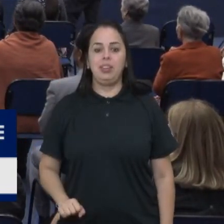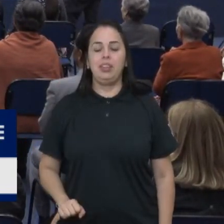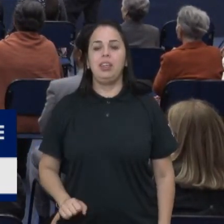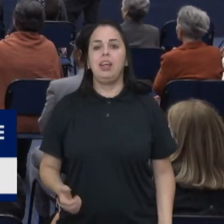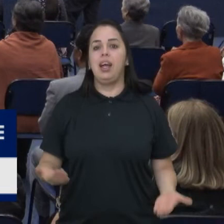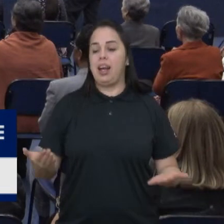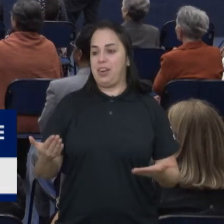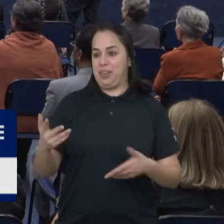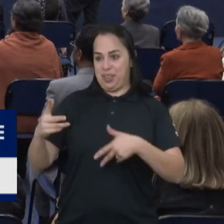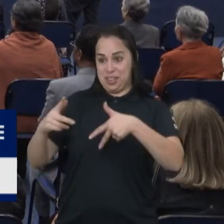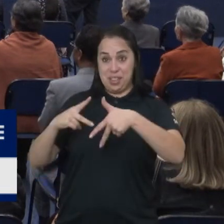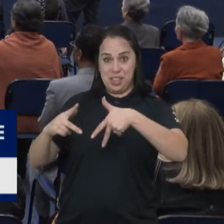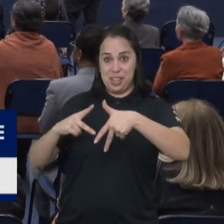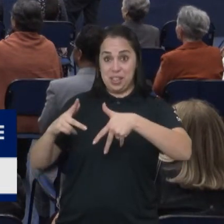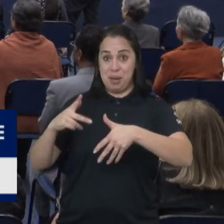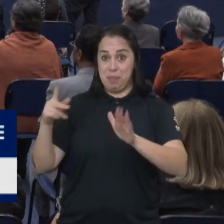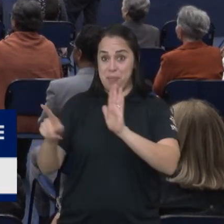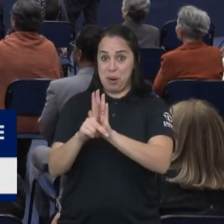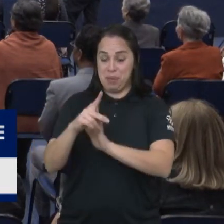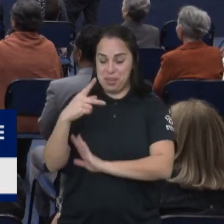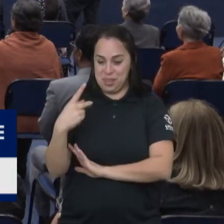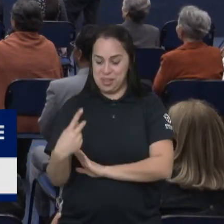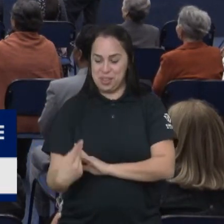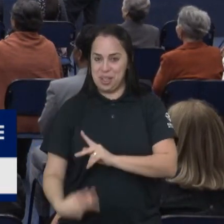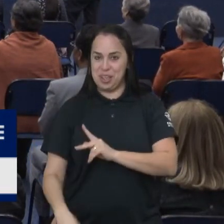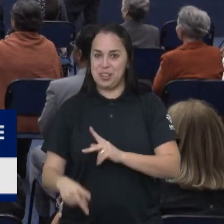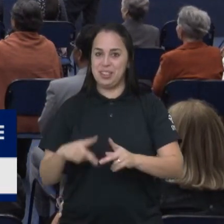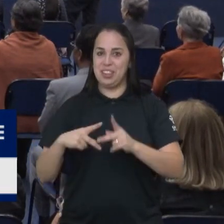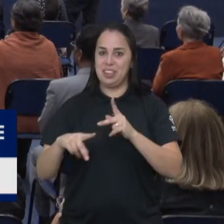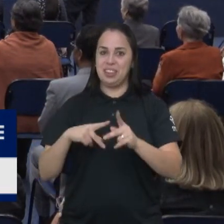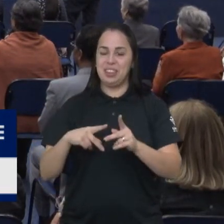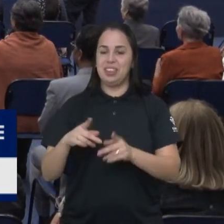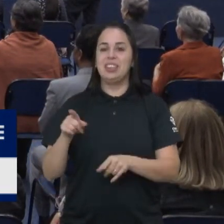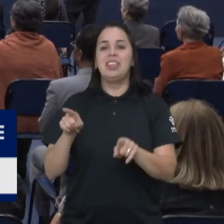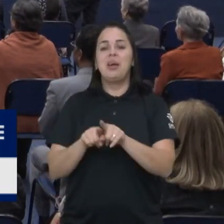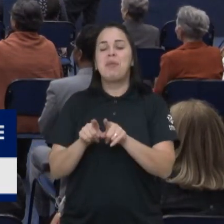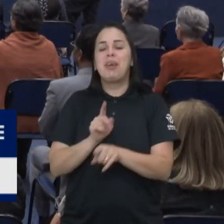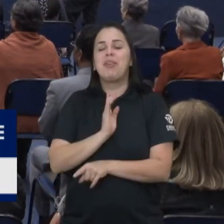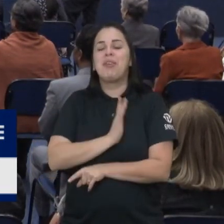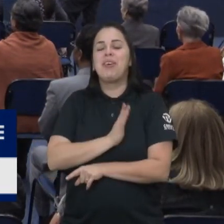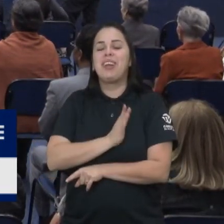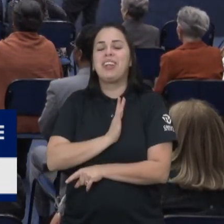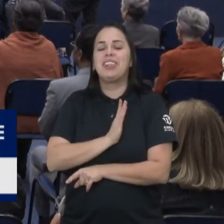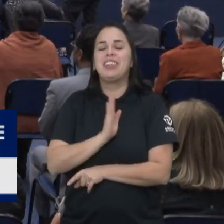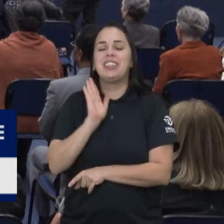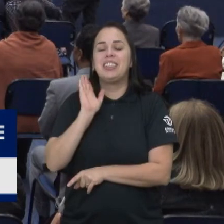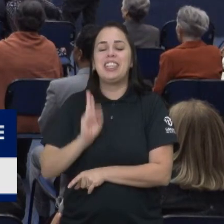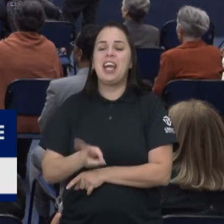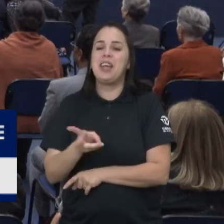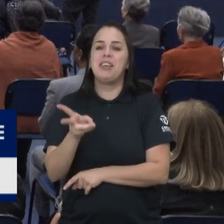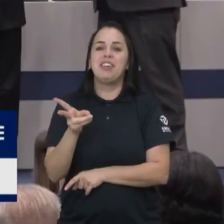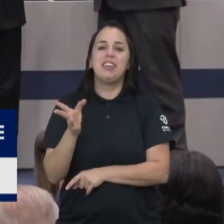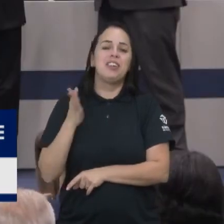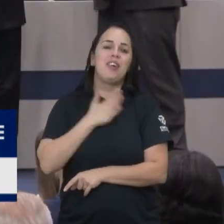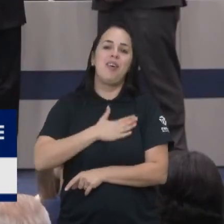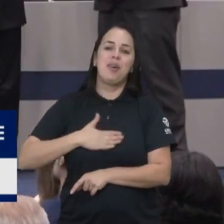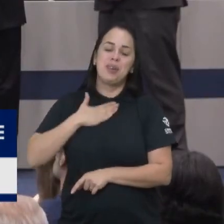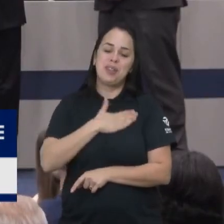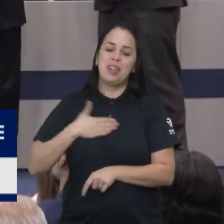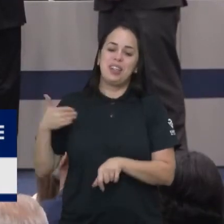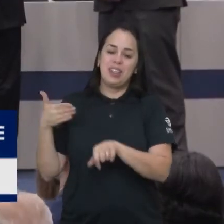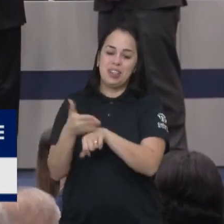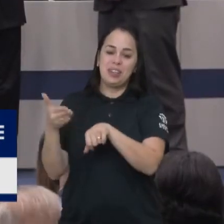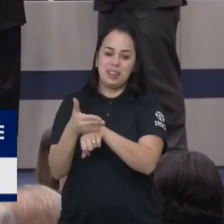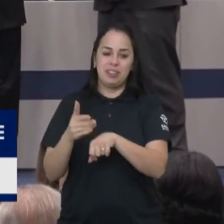como cidadão joseense, assim como o seu coração sempre esteve aqui, sempre estará a vida